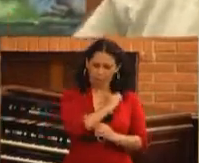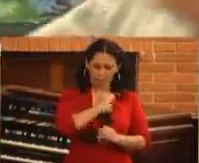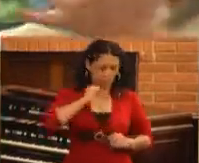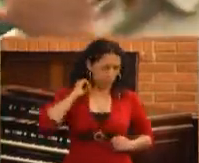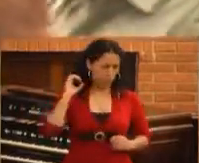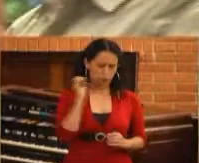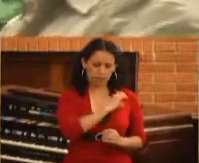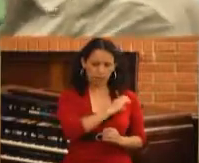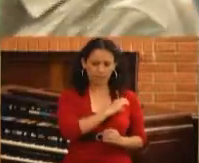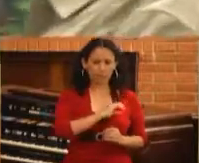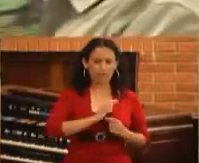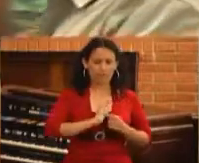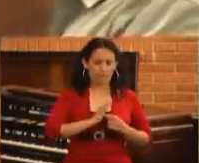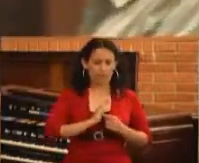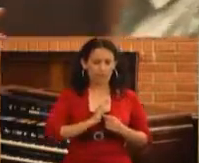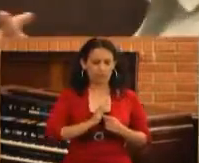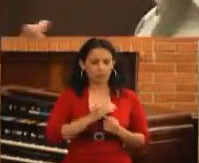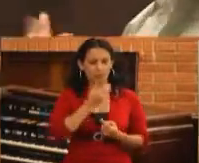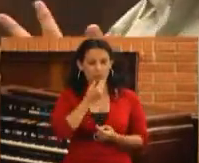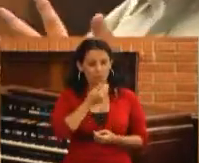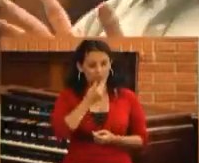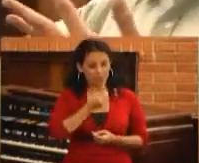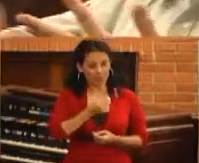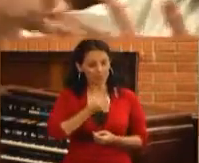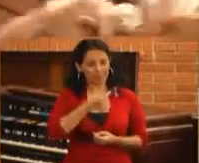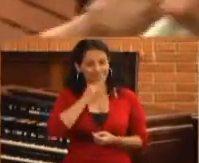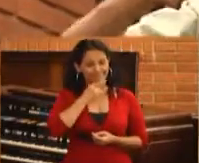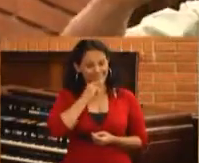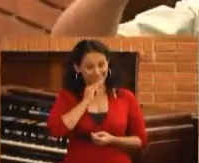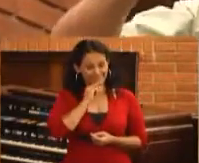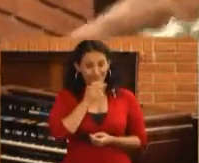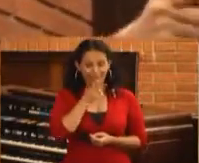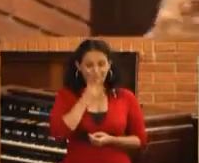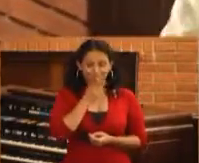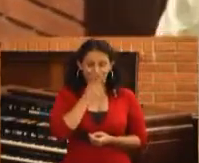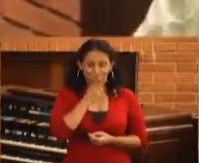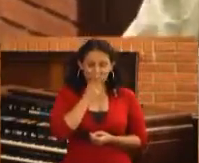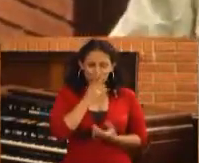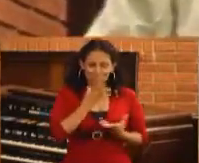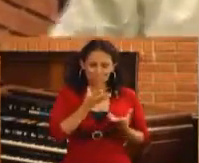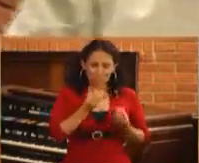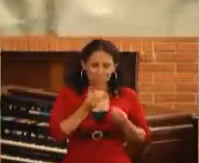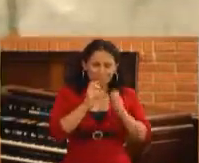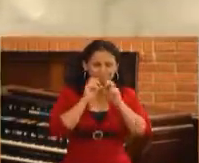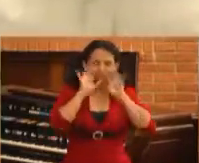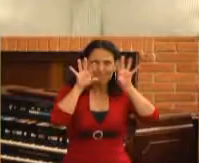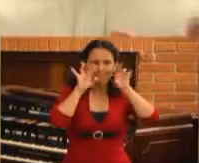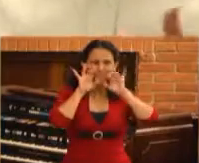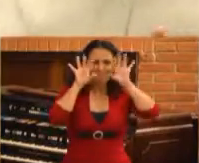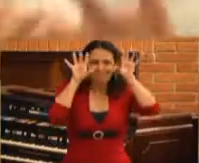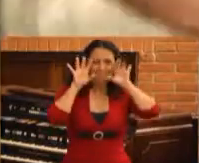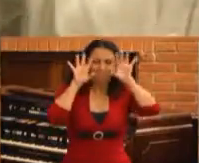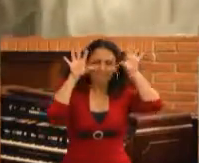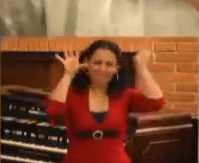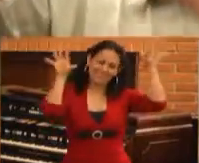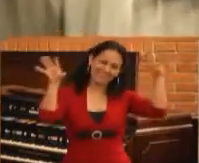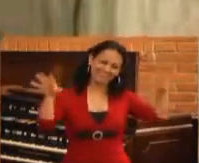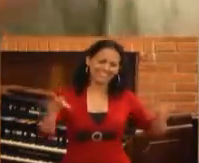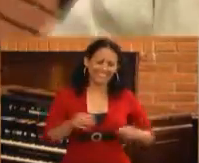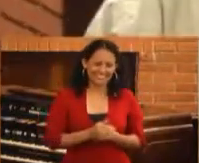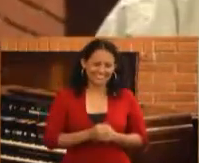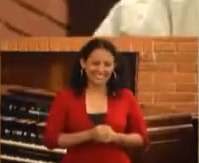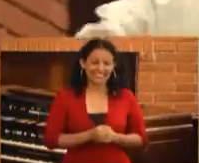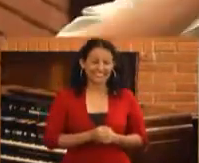que era um ébrio, um fumante inveterado, um pecador de